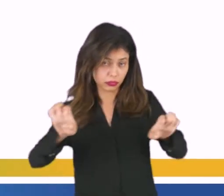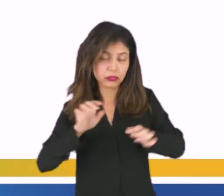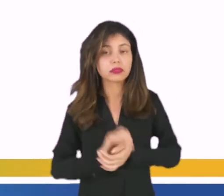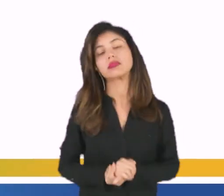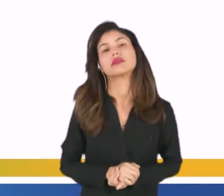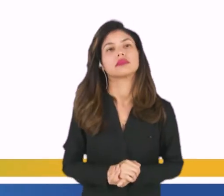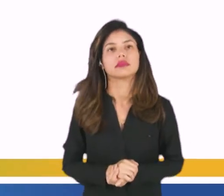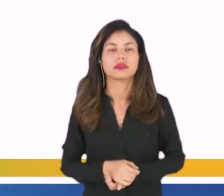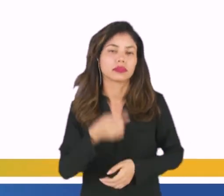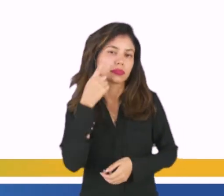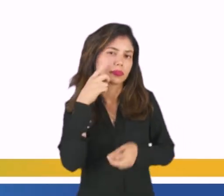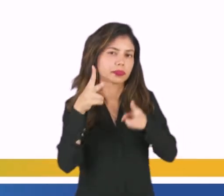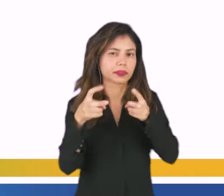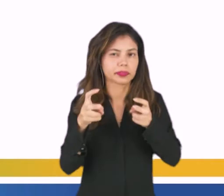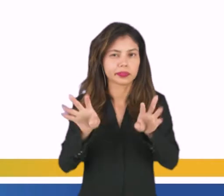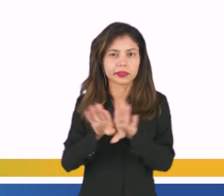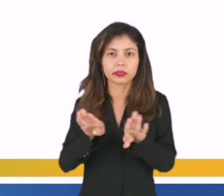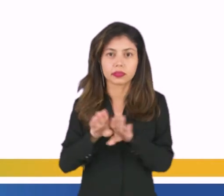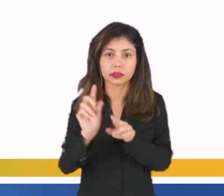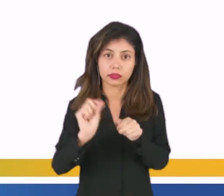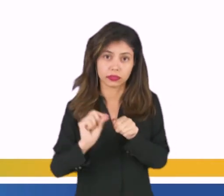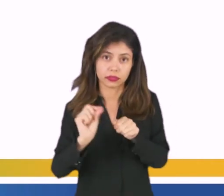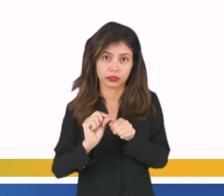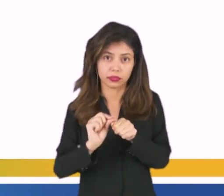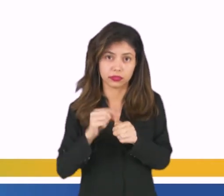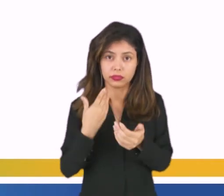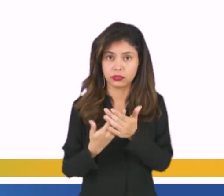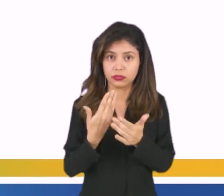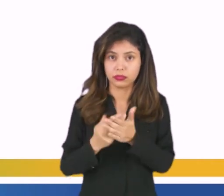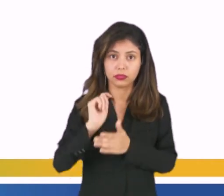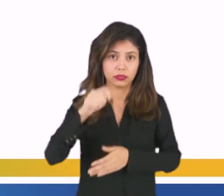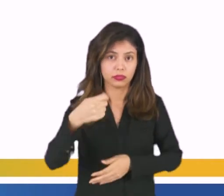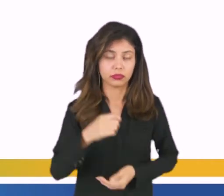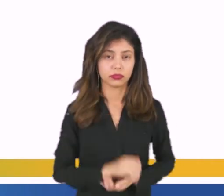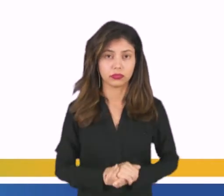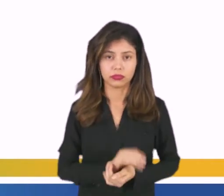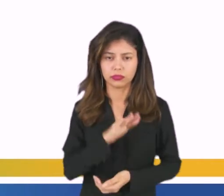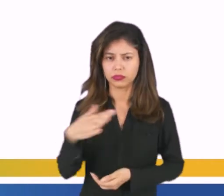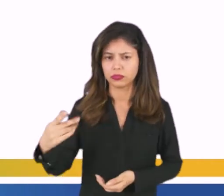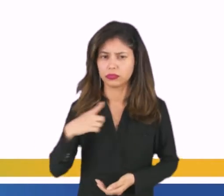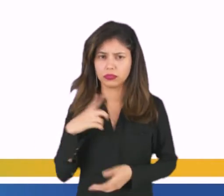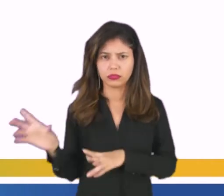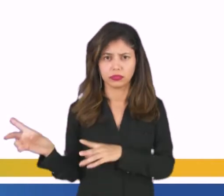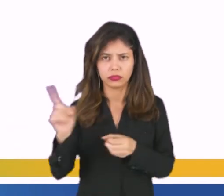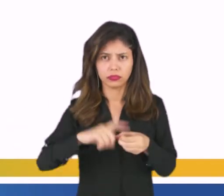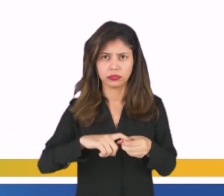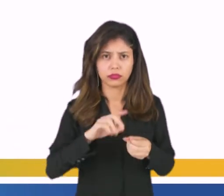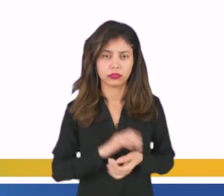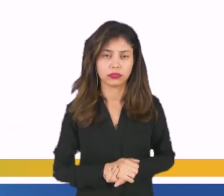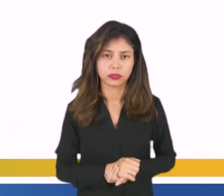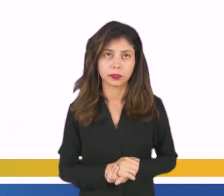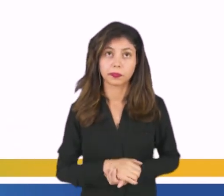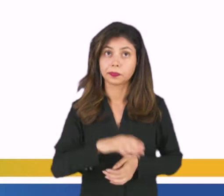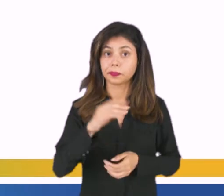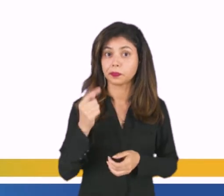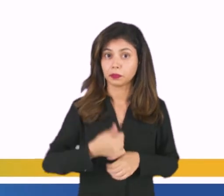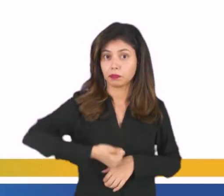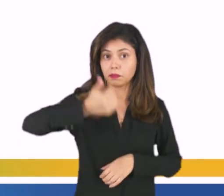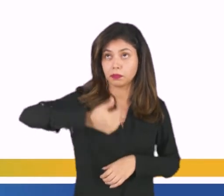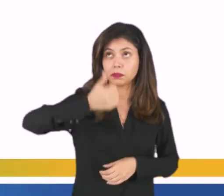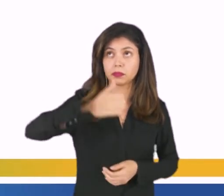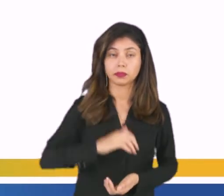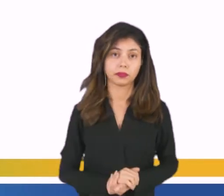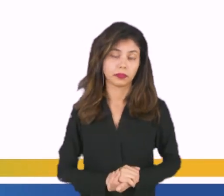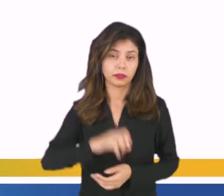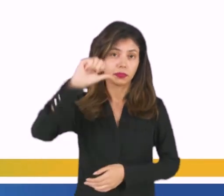Então, percebam que o que nós vamos fazer é o estudo do sinal. Quando vai ser um sinal